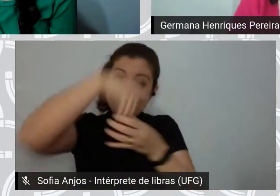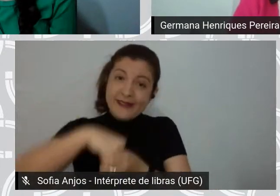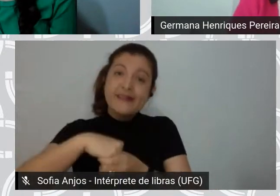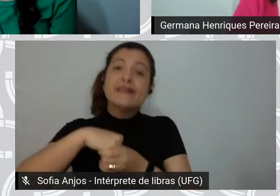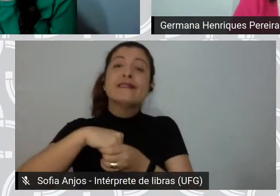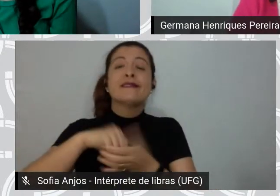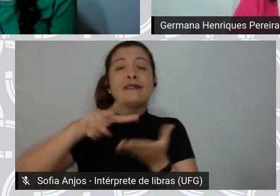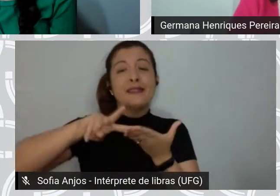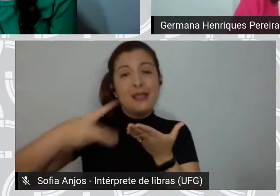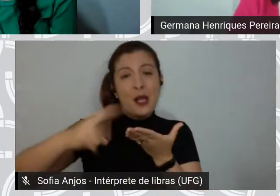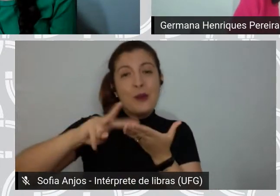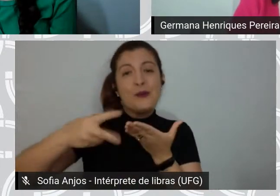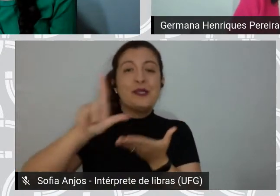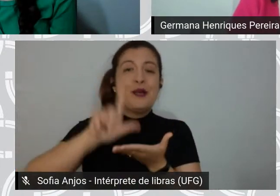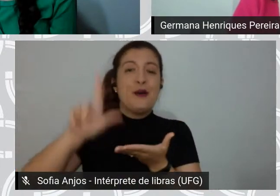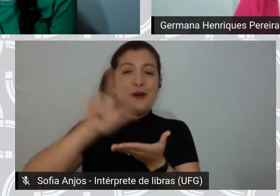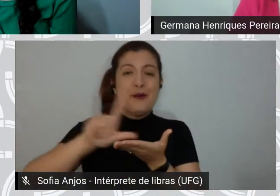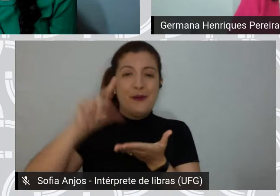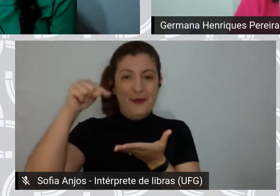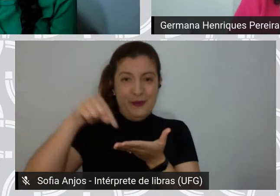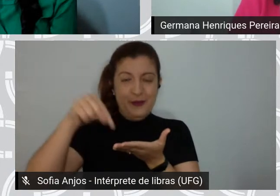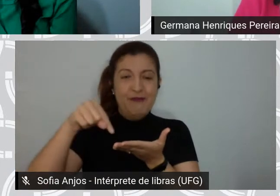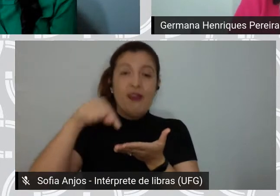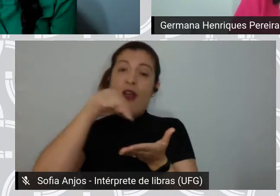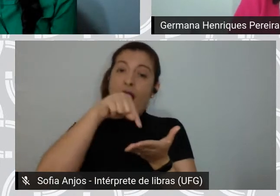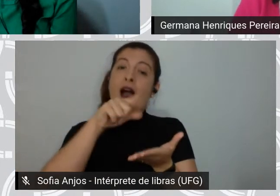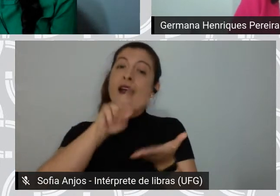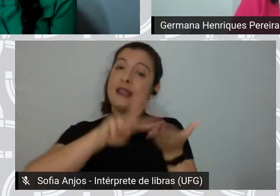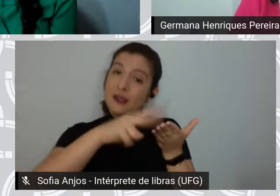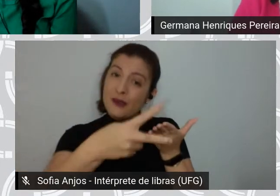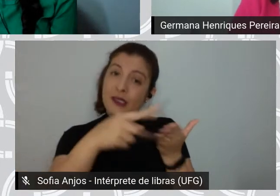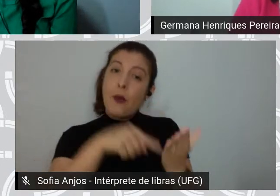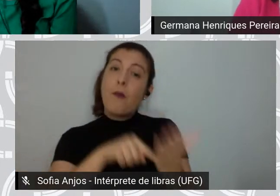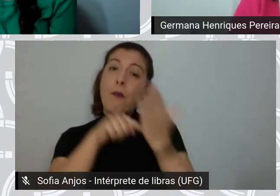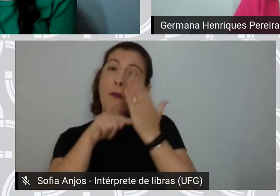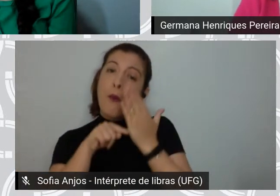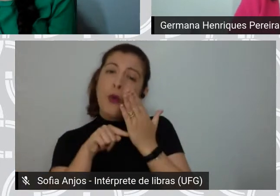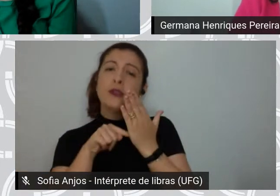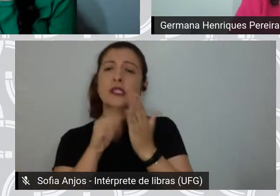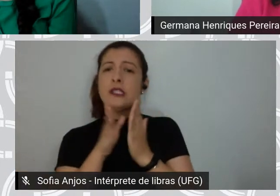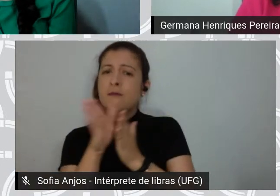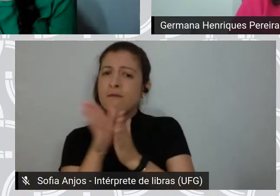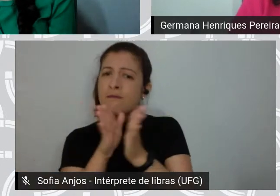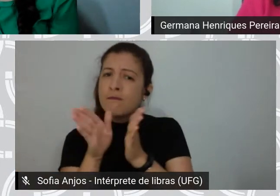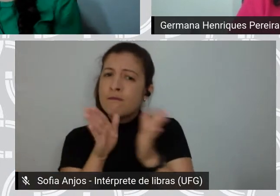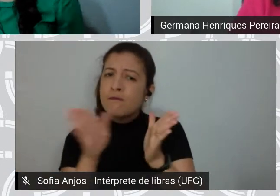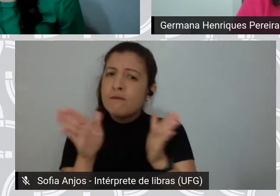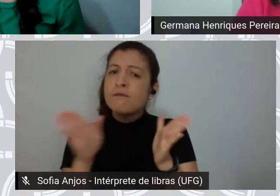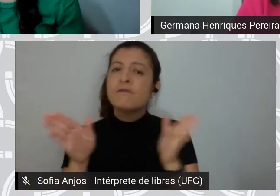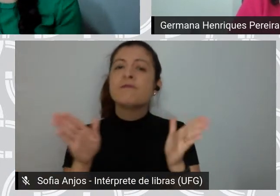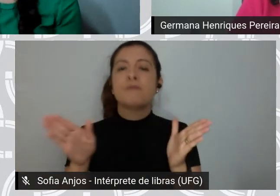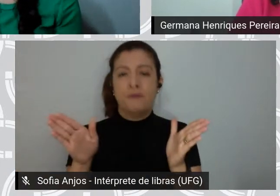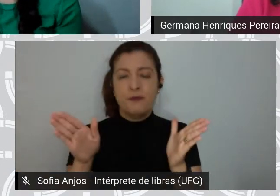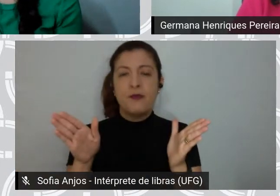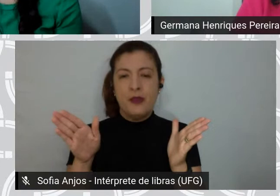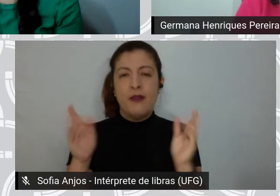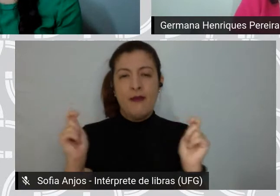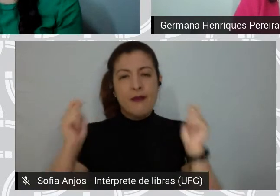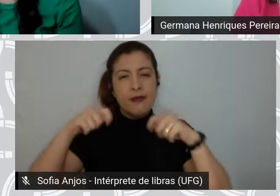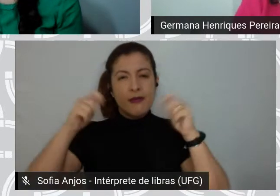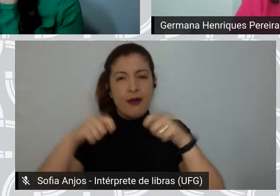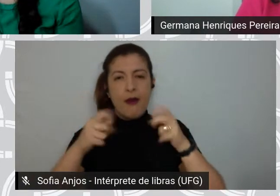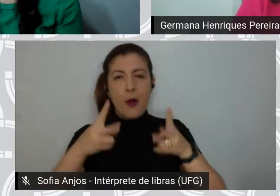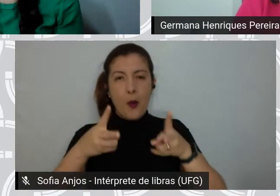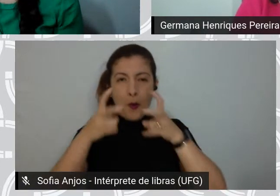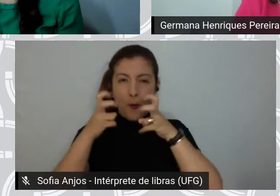aponta para algumas vias de acesso, não totalizantes, certamente, mas passíveis de compreensão e estudo.